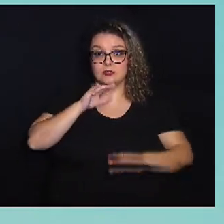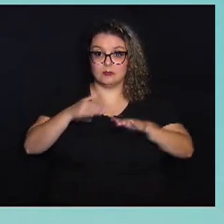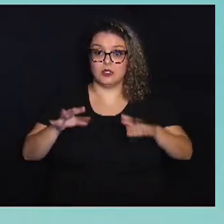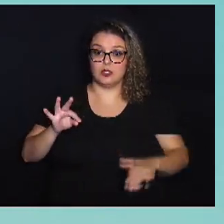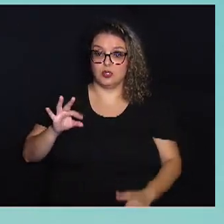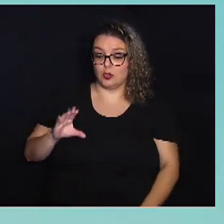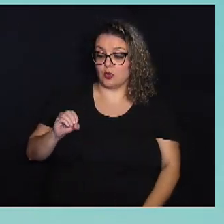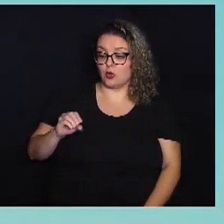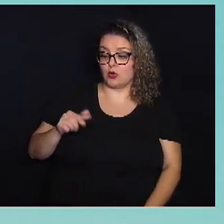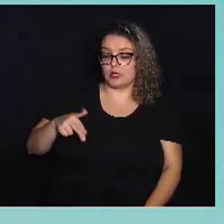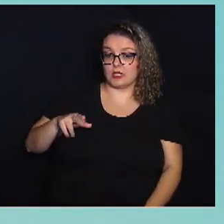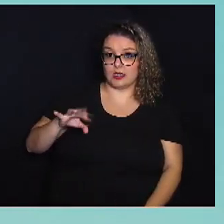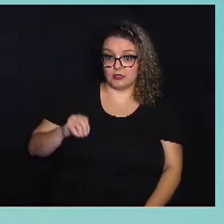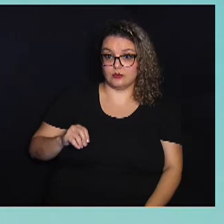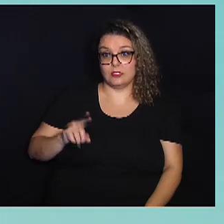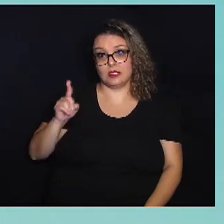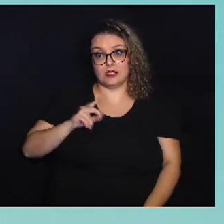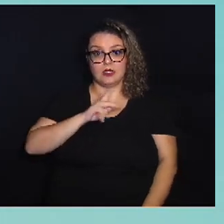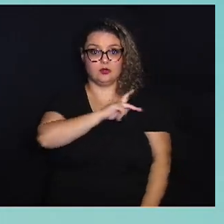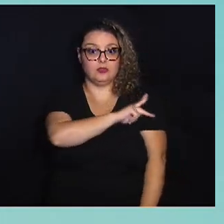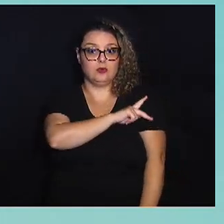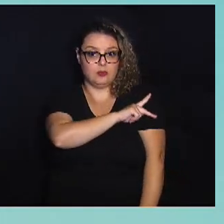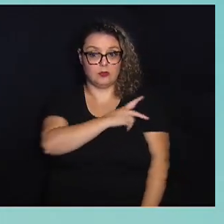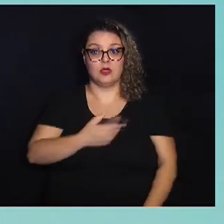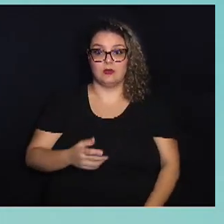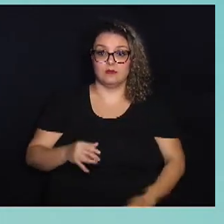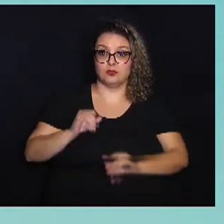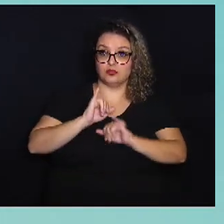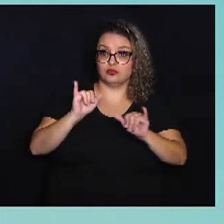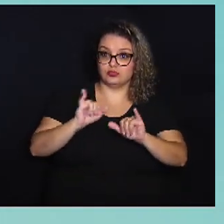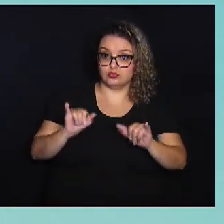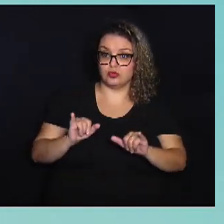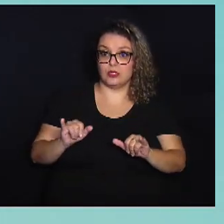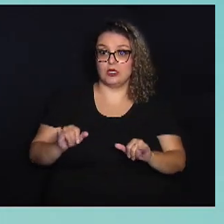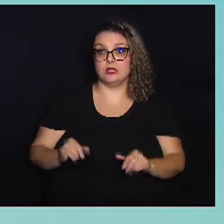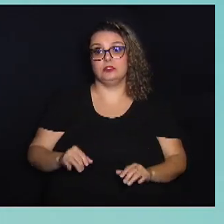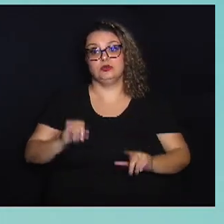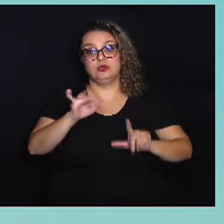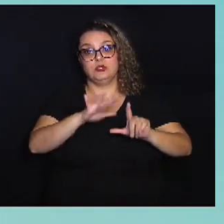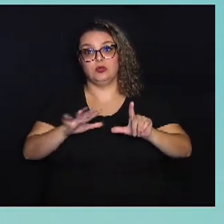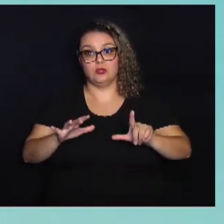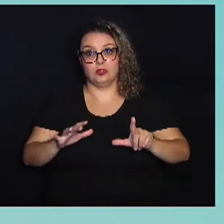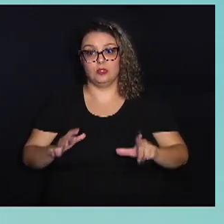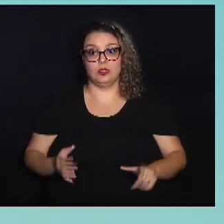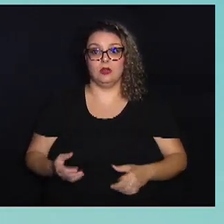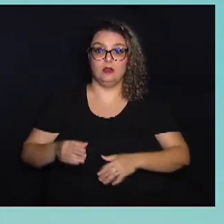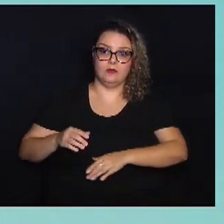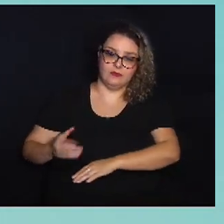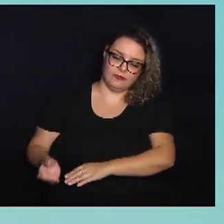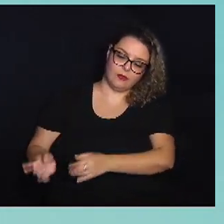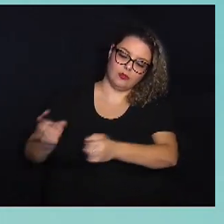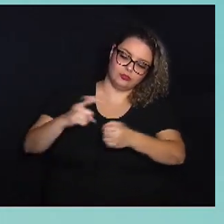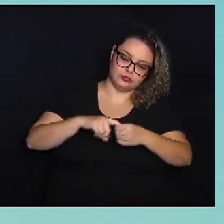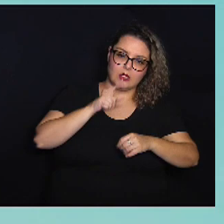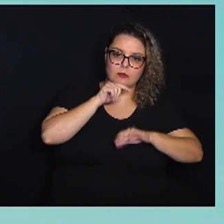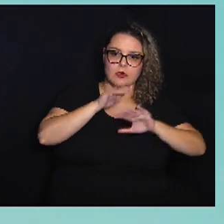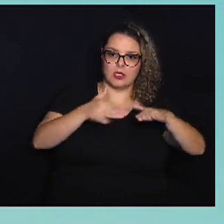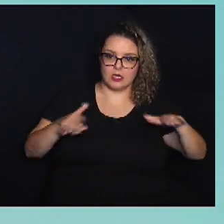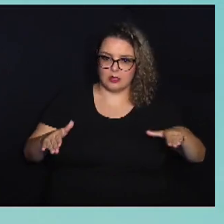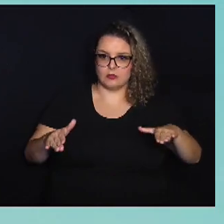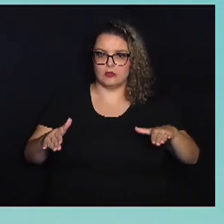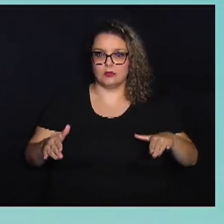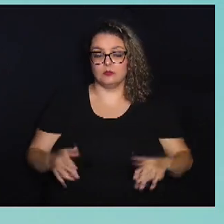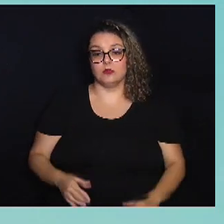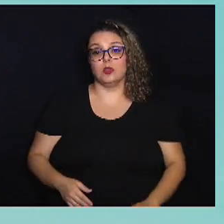no Piauí, viralizou nas redes sociais. Na imagem, os banhistas tentam devolver o animal para a água. O